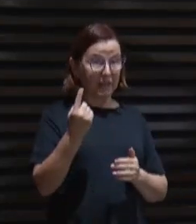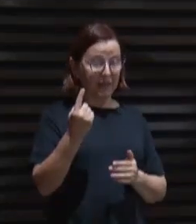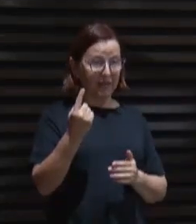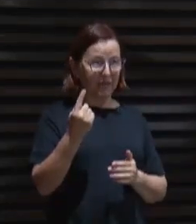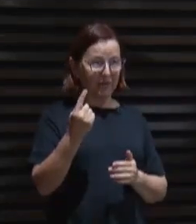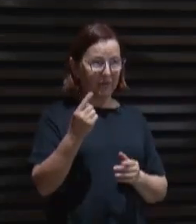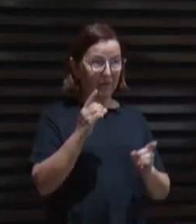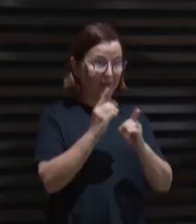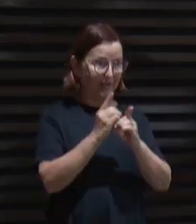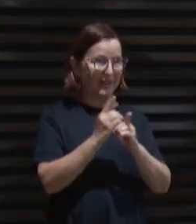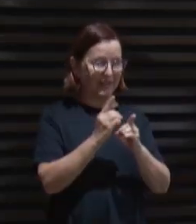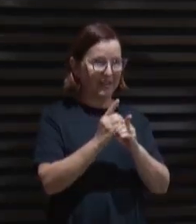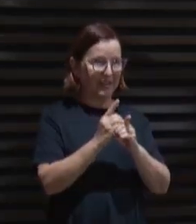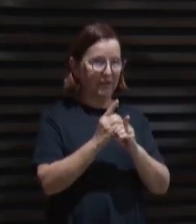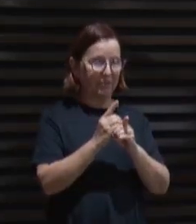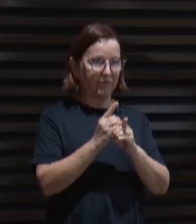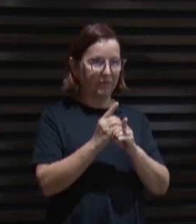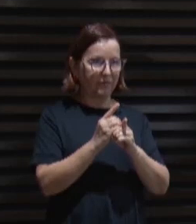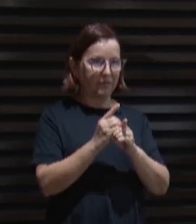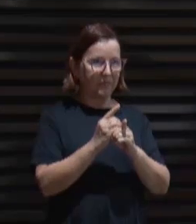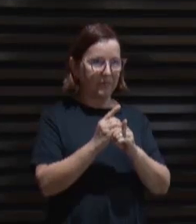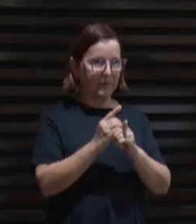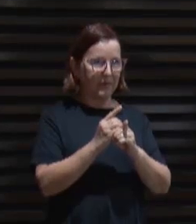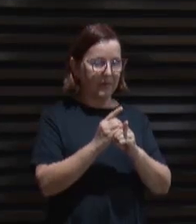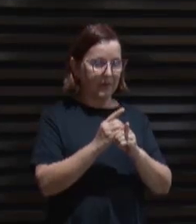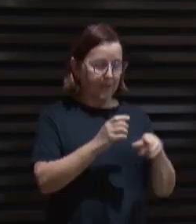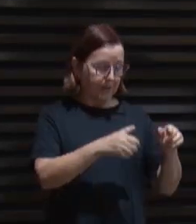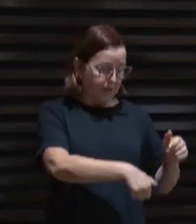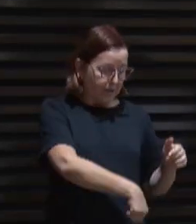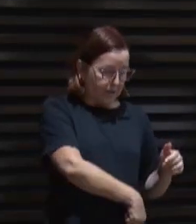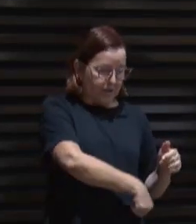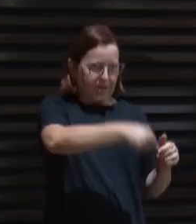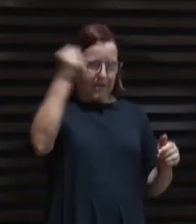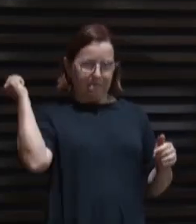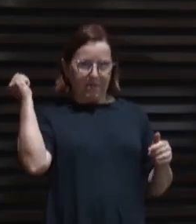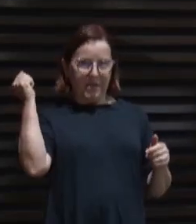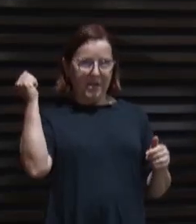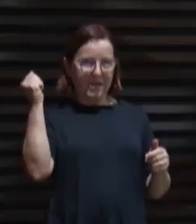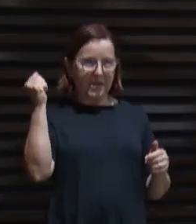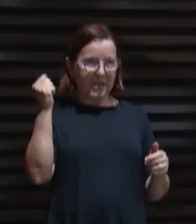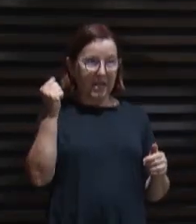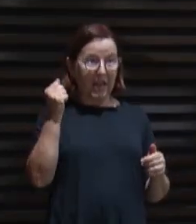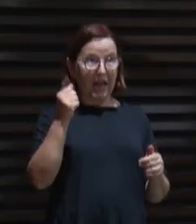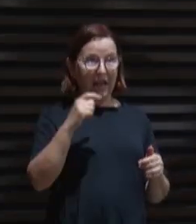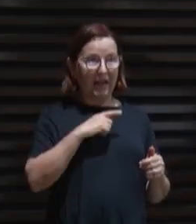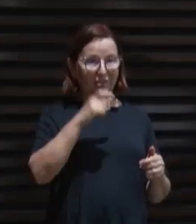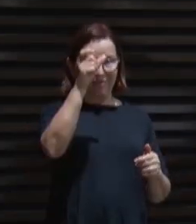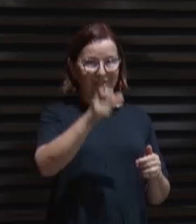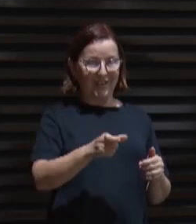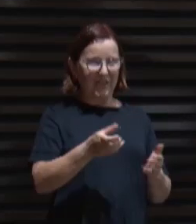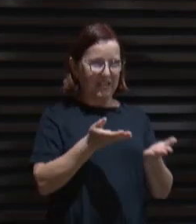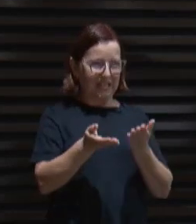com Jesus, estendendo a mão, sacou da espada e, golpeando o servo do sumo